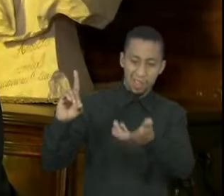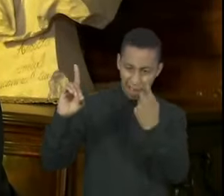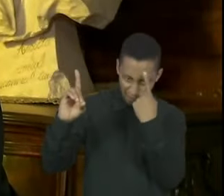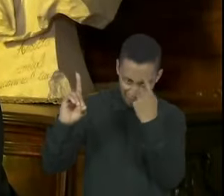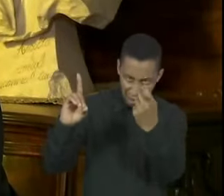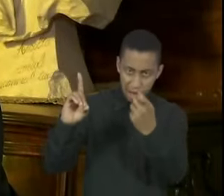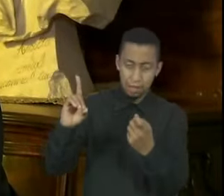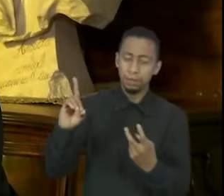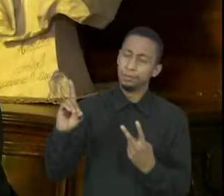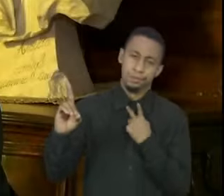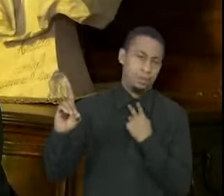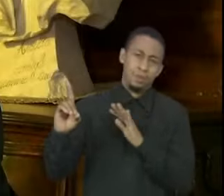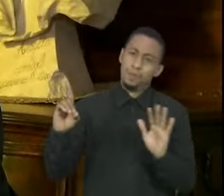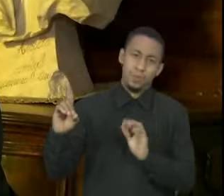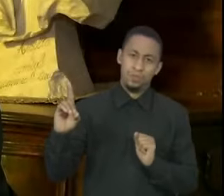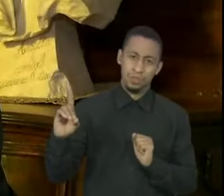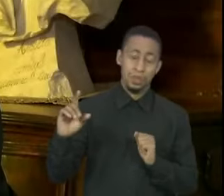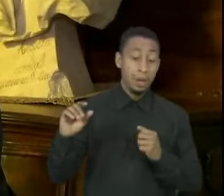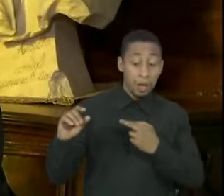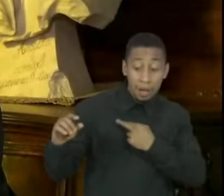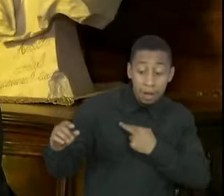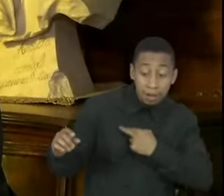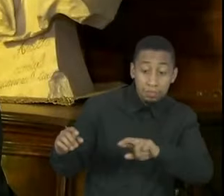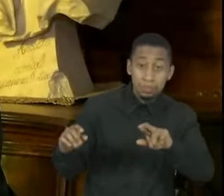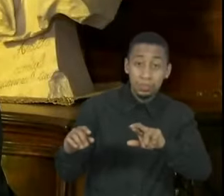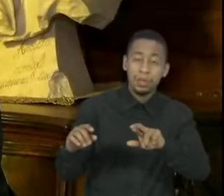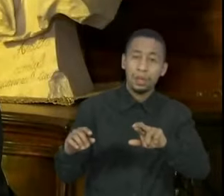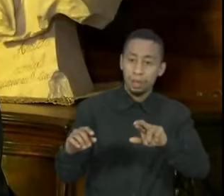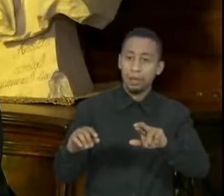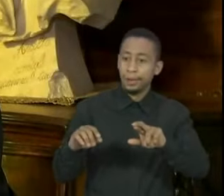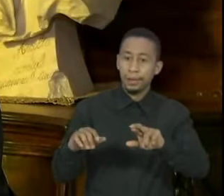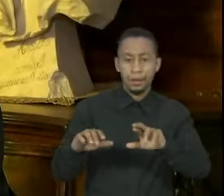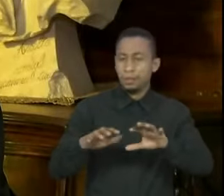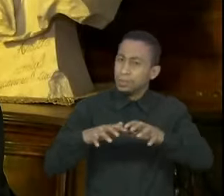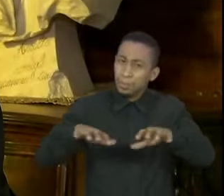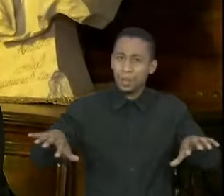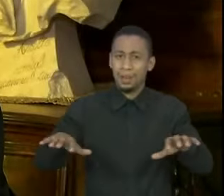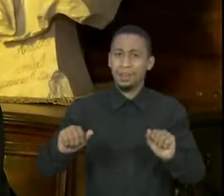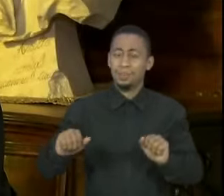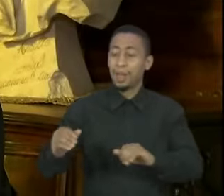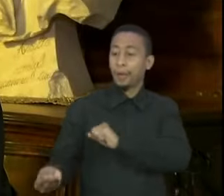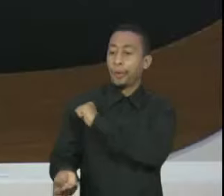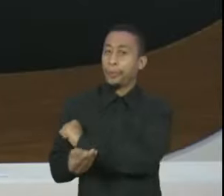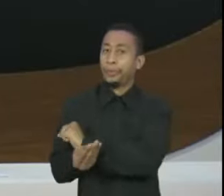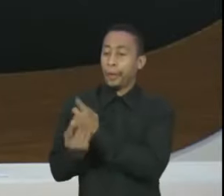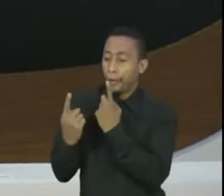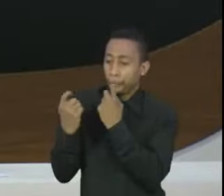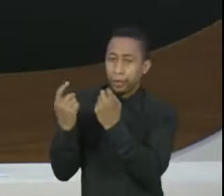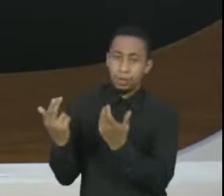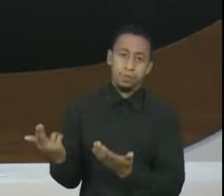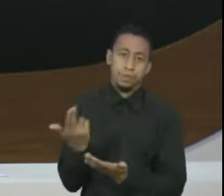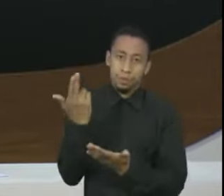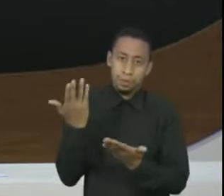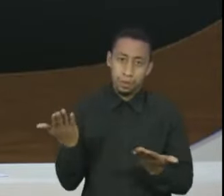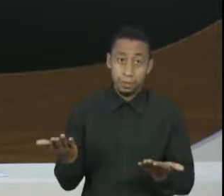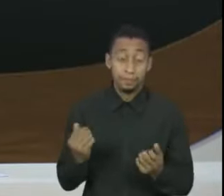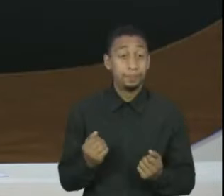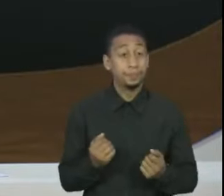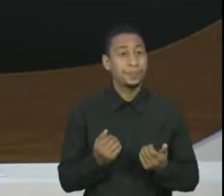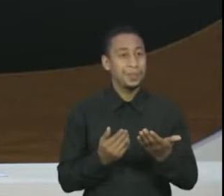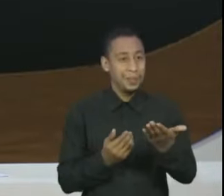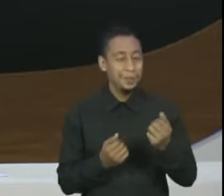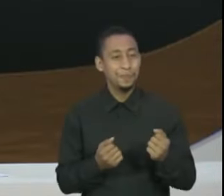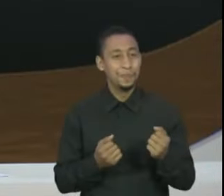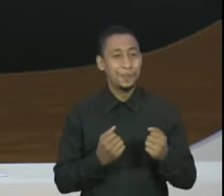convicções religiosas em função da prática depois de desonestidade e corrupção e violência Diego então deve passar a palavra vou